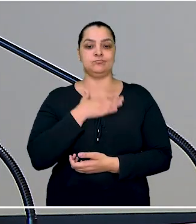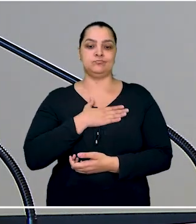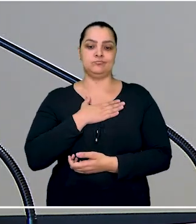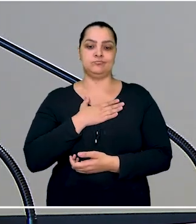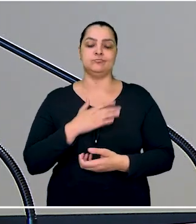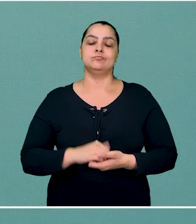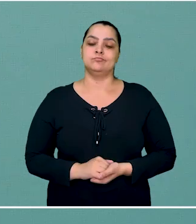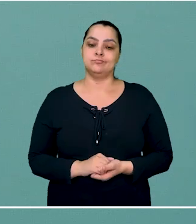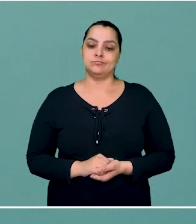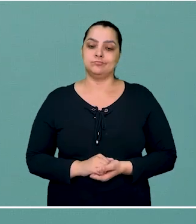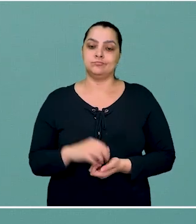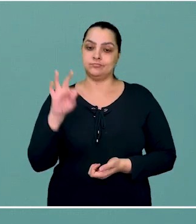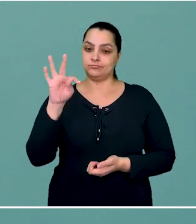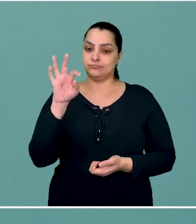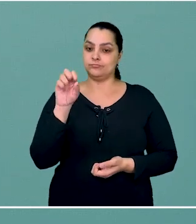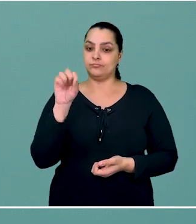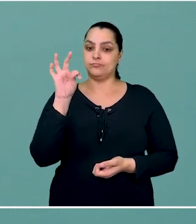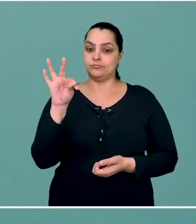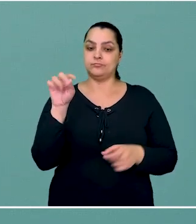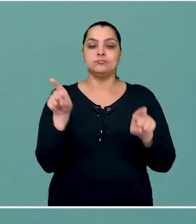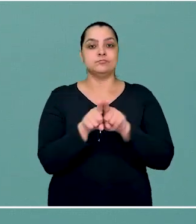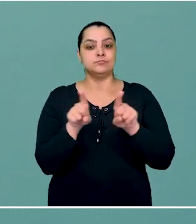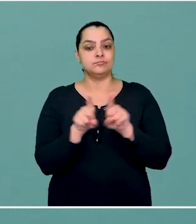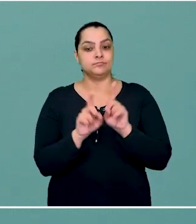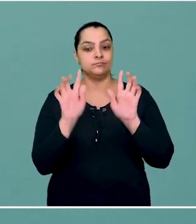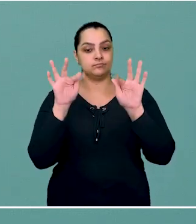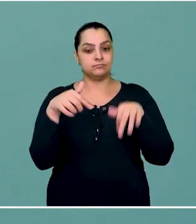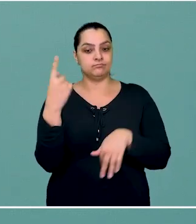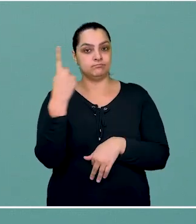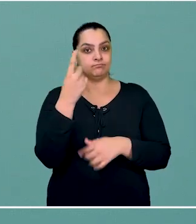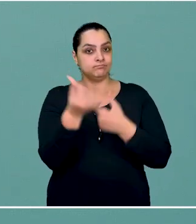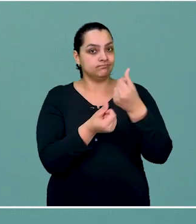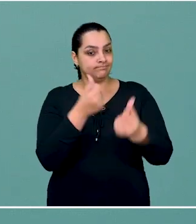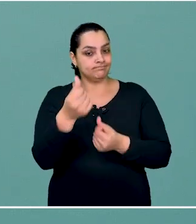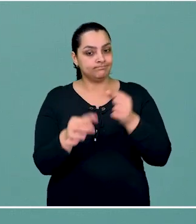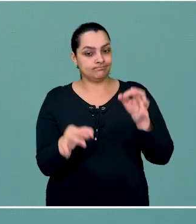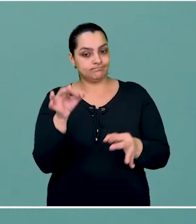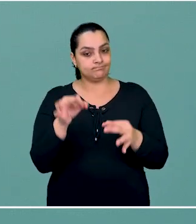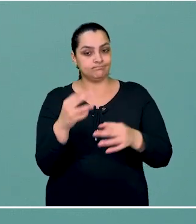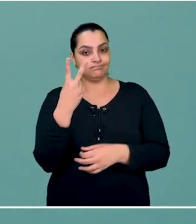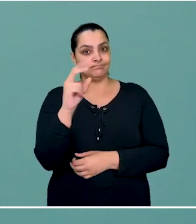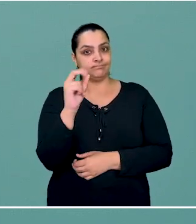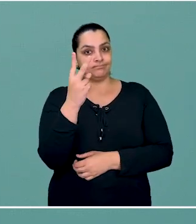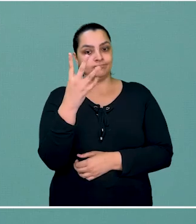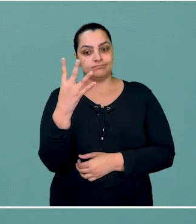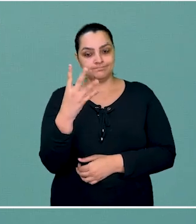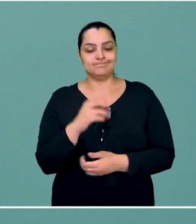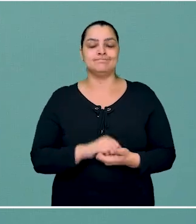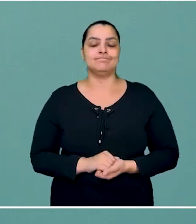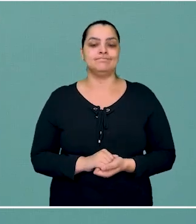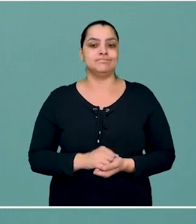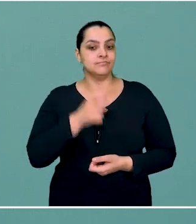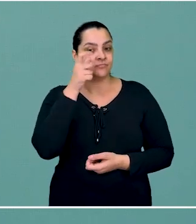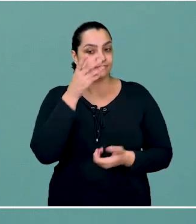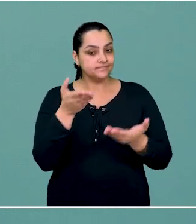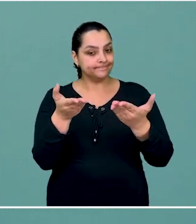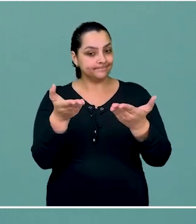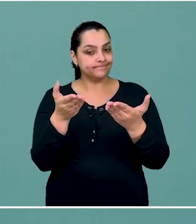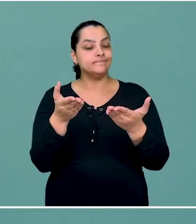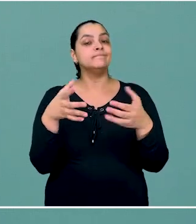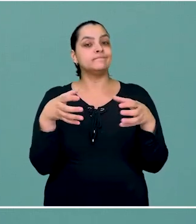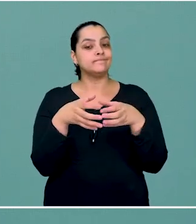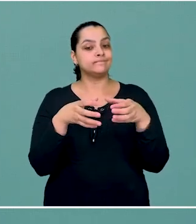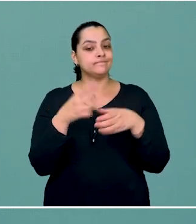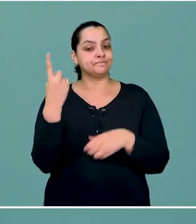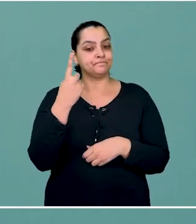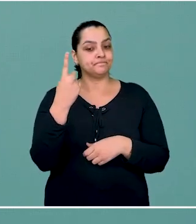de agosto. E o Tribunal Superior do Trabalho encerrou o primeiro semestre judiciário de 2024. Veja como foi o desempenho